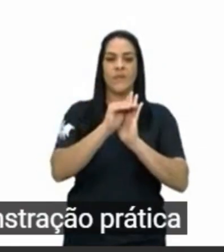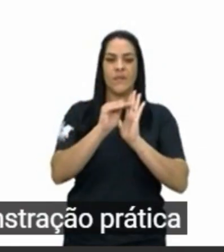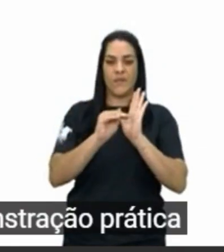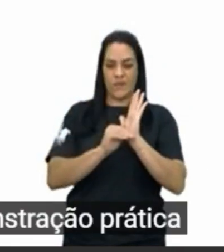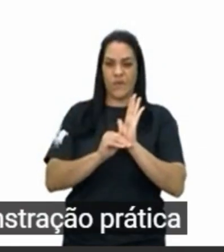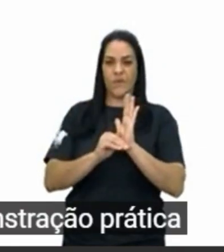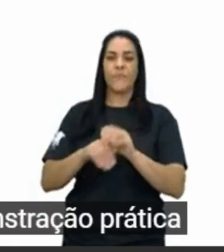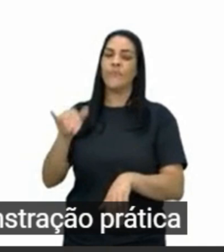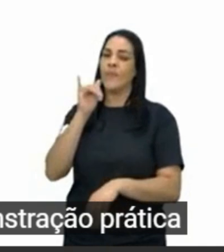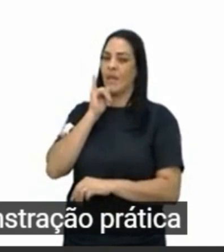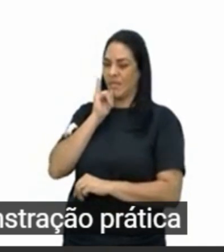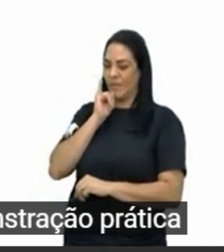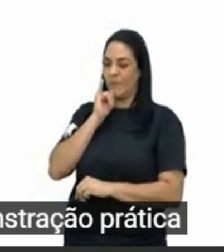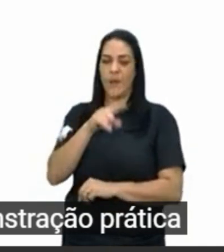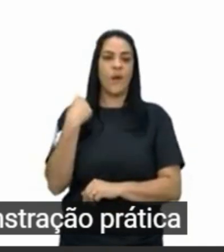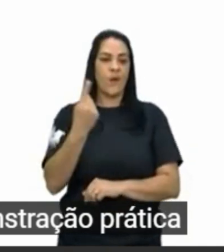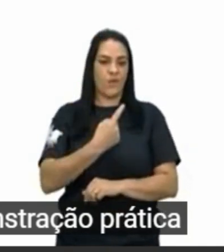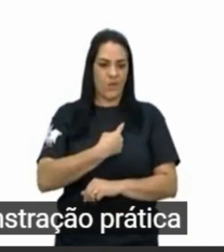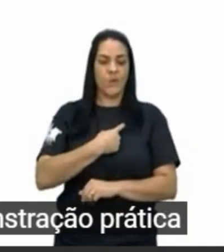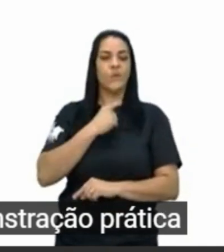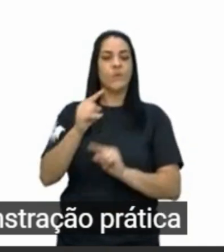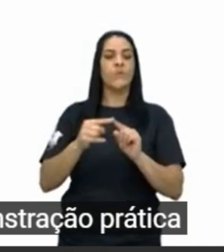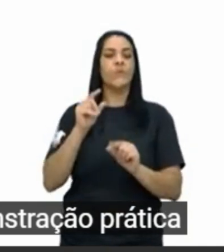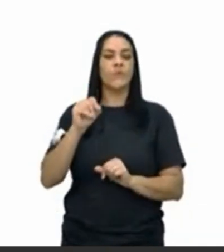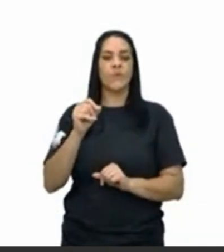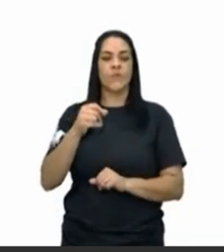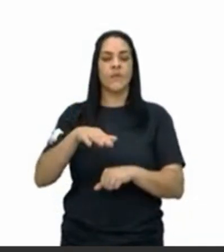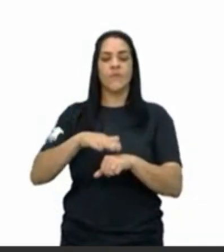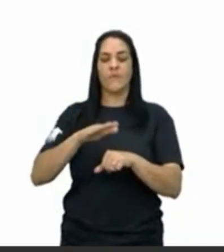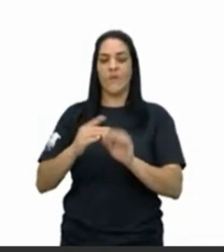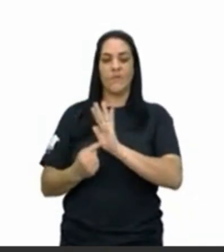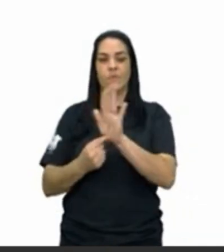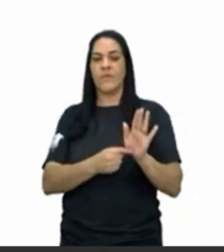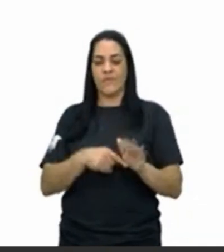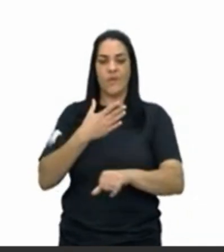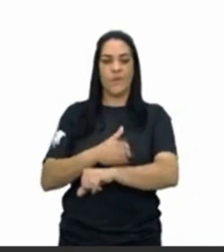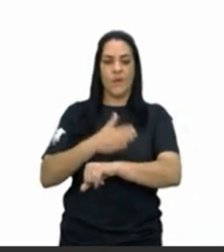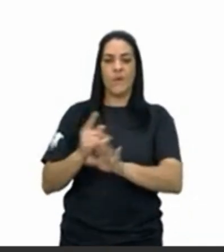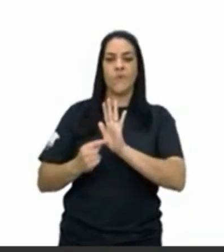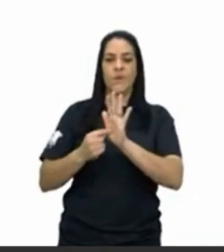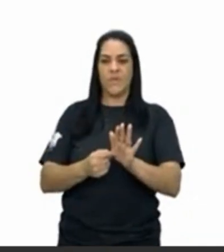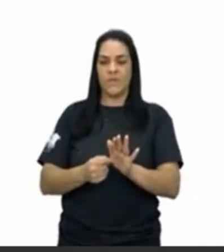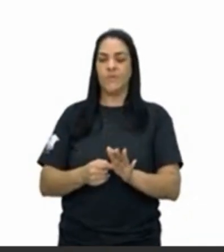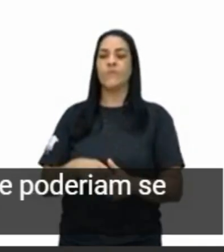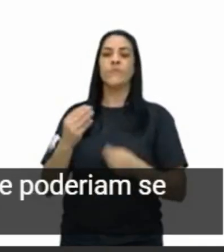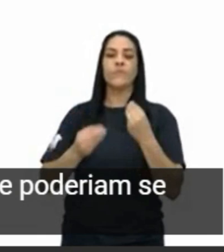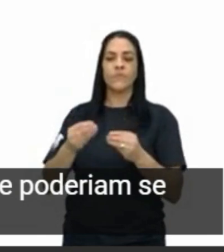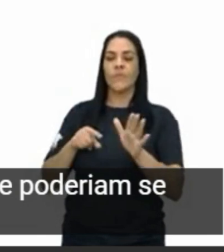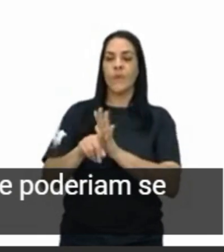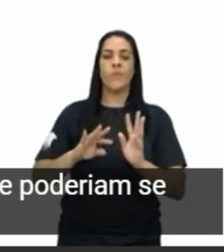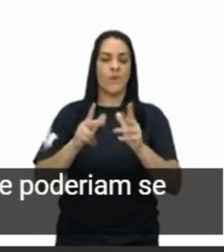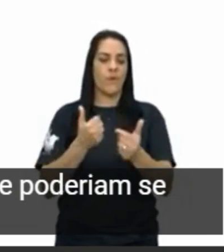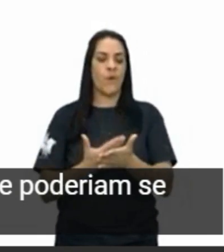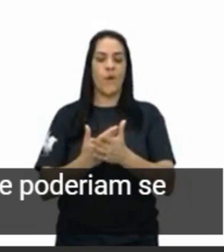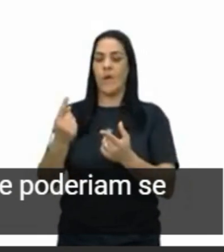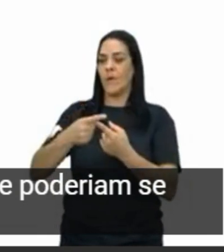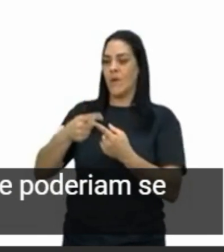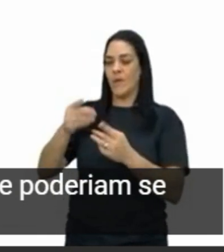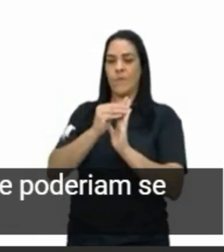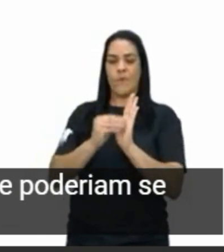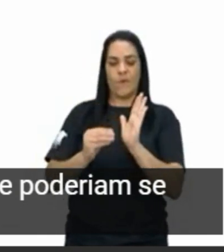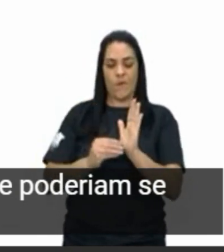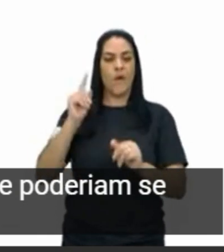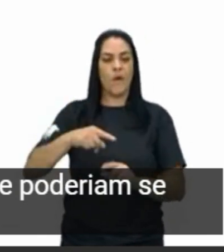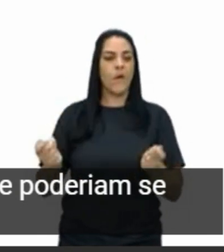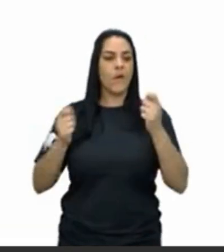teórica, a Shield. Por exemplo, a nossa ideia é que você faça uma demonstração prática ou leve da Shield, mostrando ela fisicamente. Pergunte aos alunos que tipos de